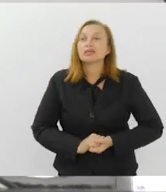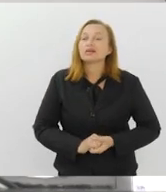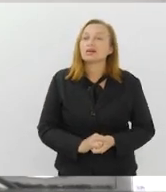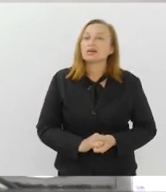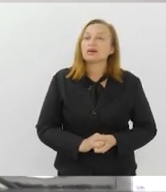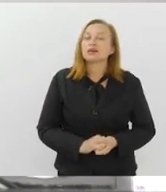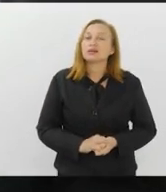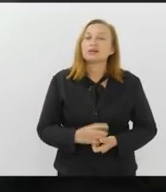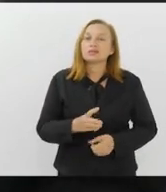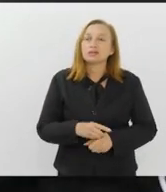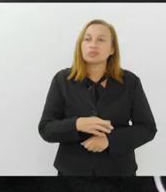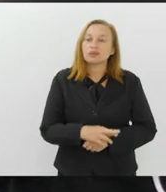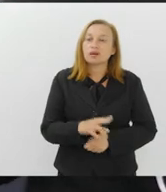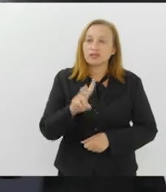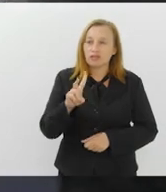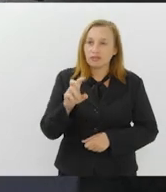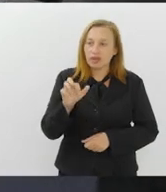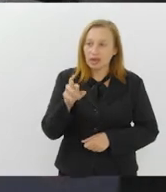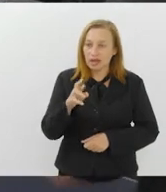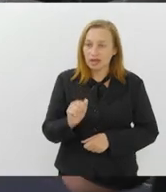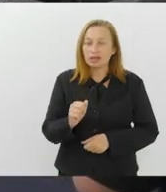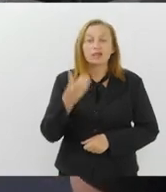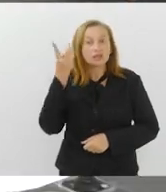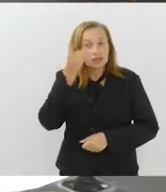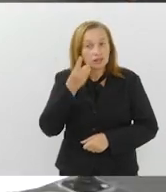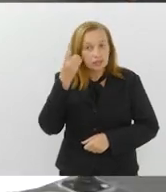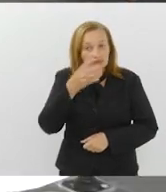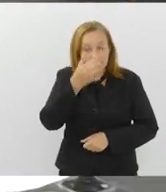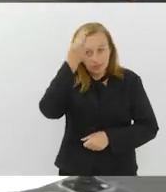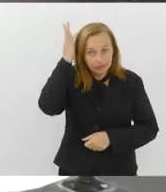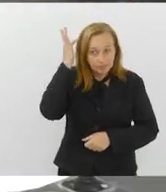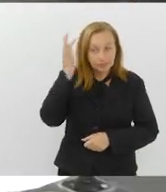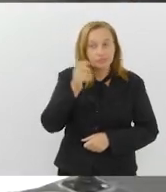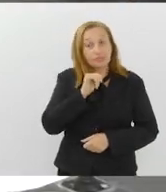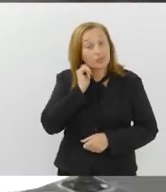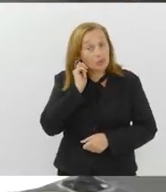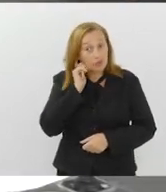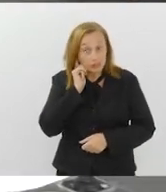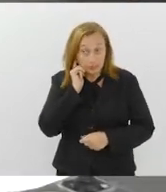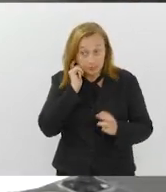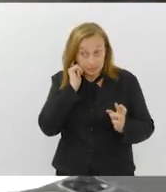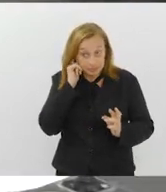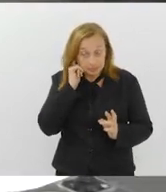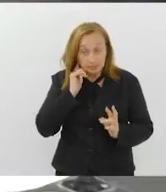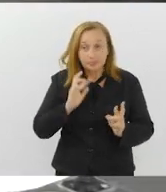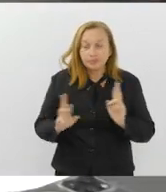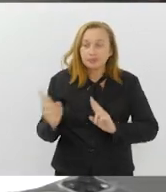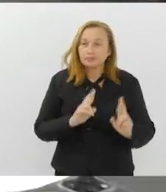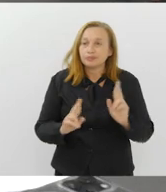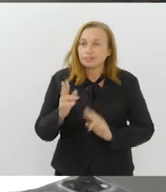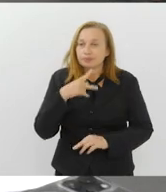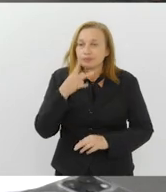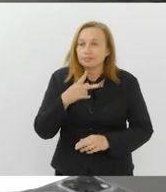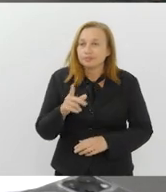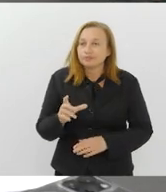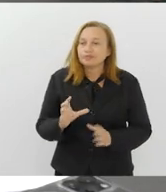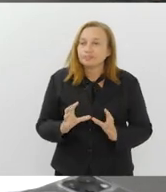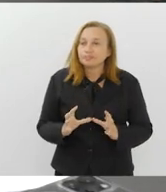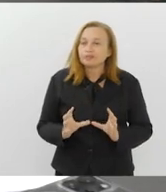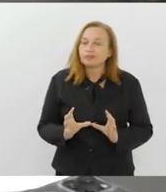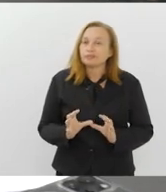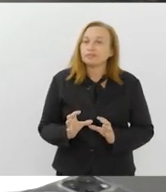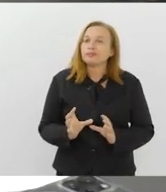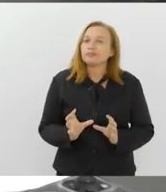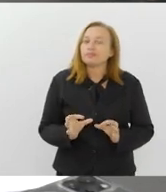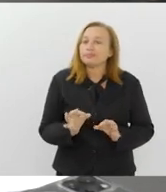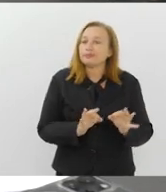Doutora Vera, por favor. Deputado Fred Pacheco, com relação ao que o senhor citou, é um plano coletivo por